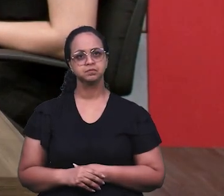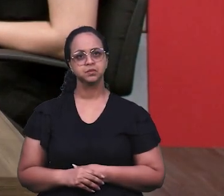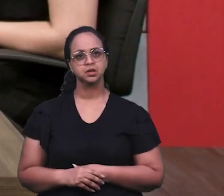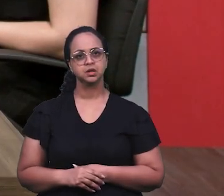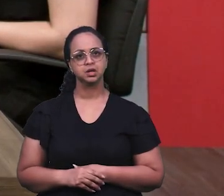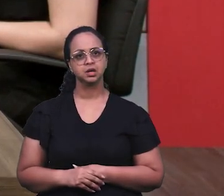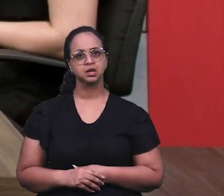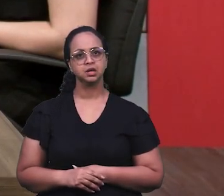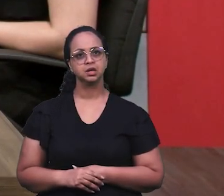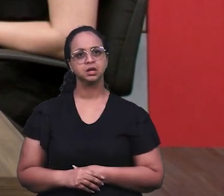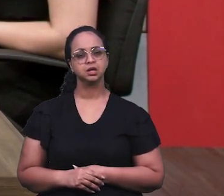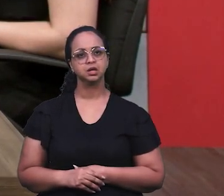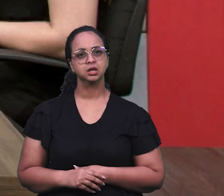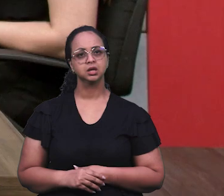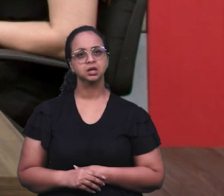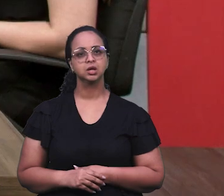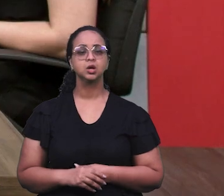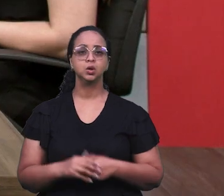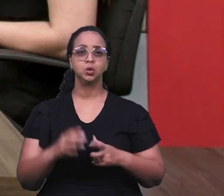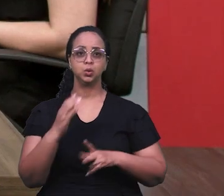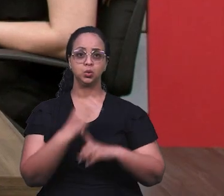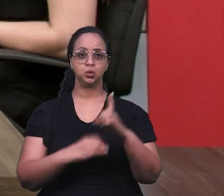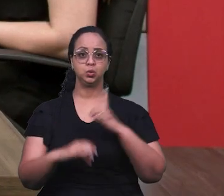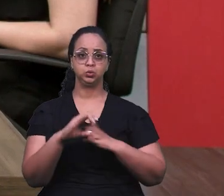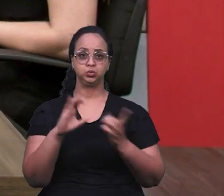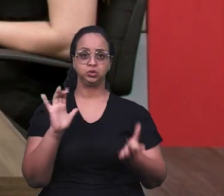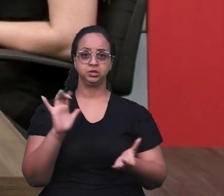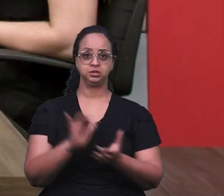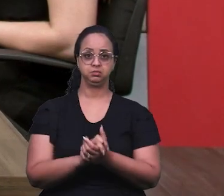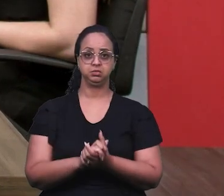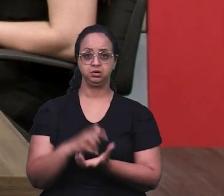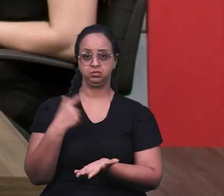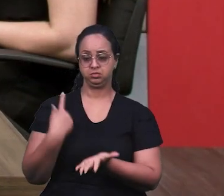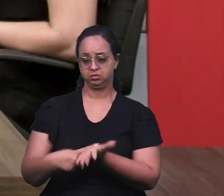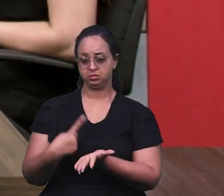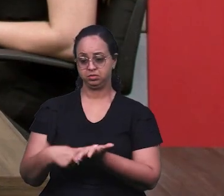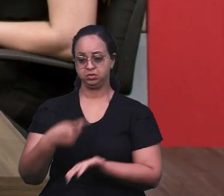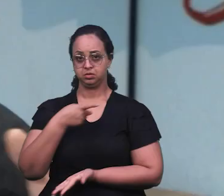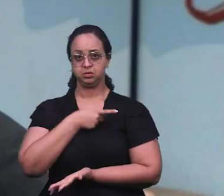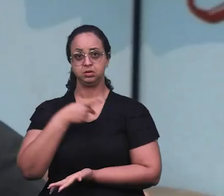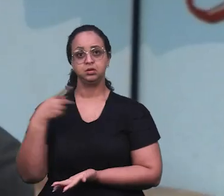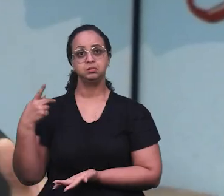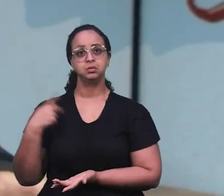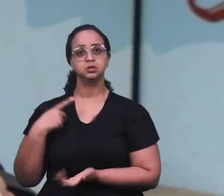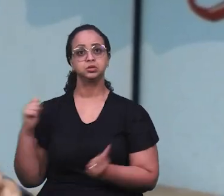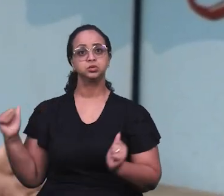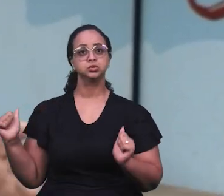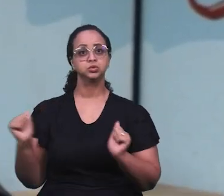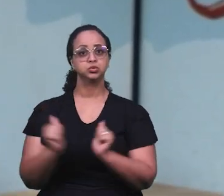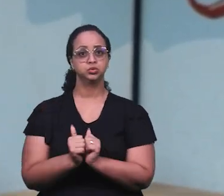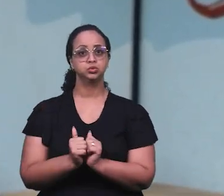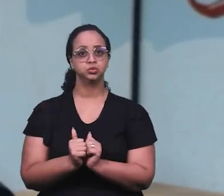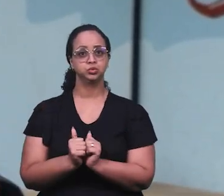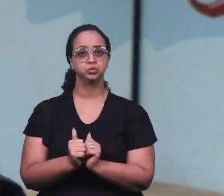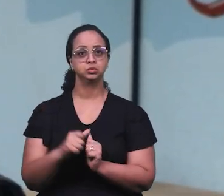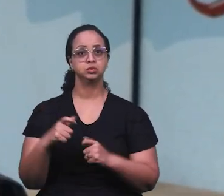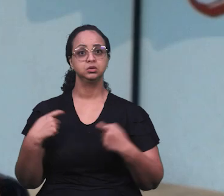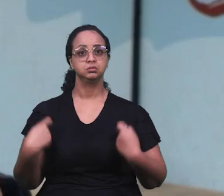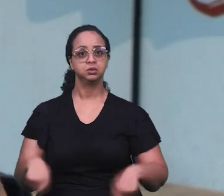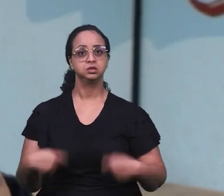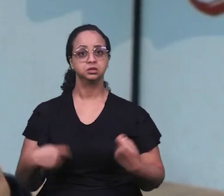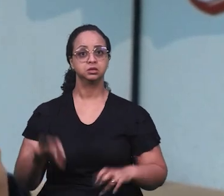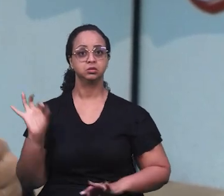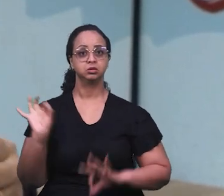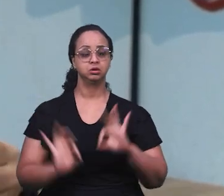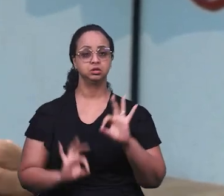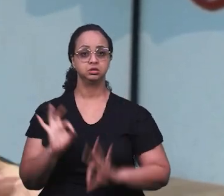último programa, por exemplo, culto de casamento, né? Isso ali é feito um acordo com o ministério, com os convidados, para poder ver essa organização.